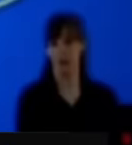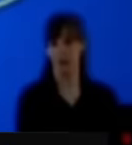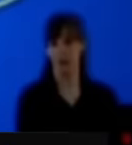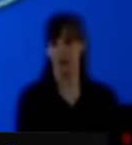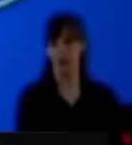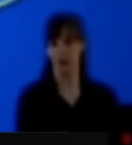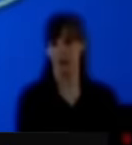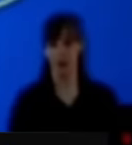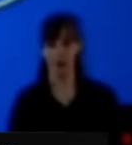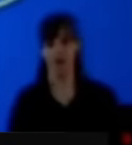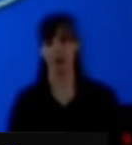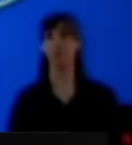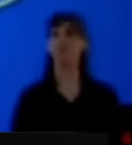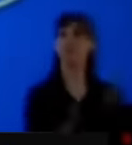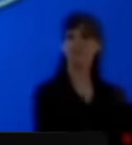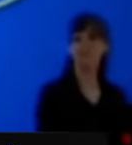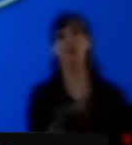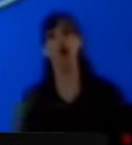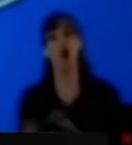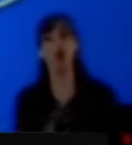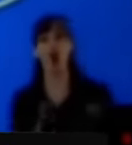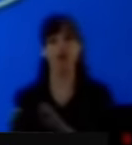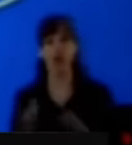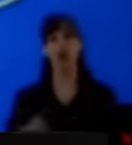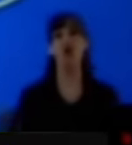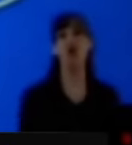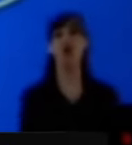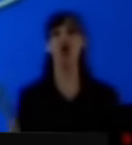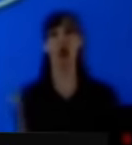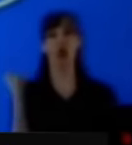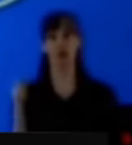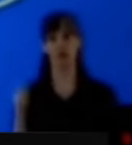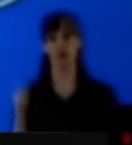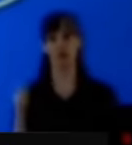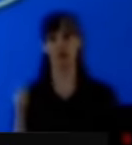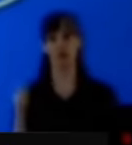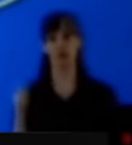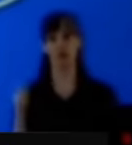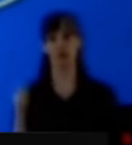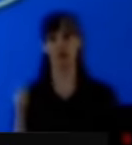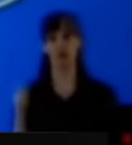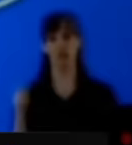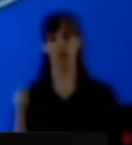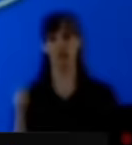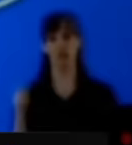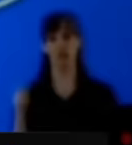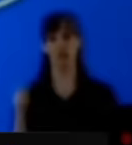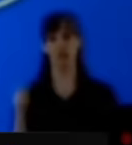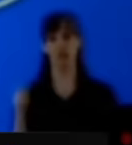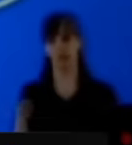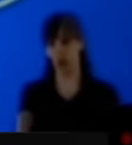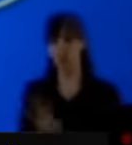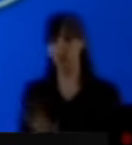a propriedade. Outro conflito. É del hombre contra la naturaleza. Homem contra a natureza, o outro